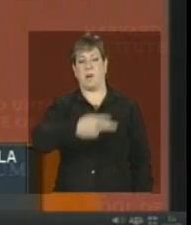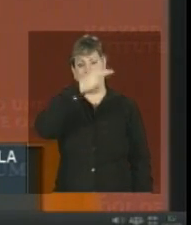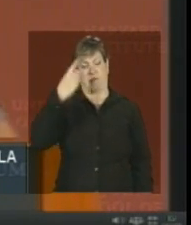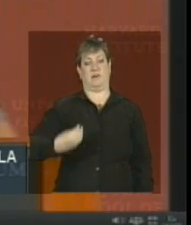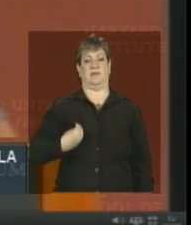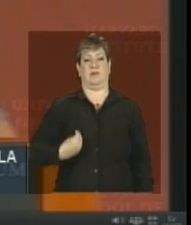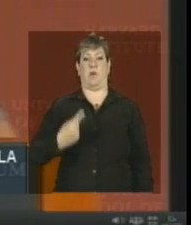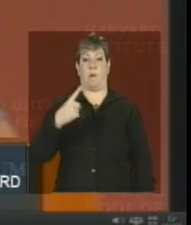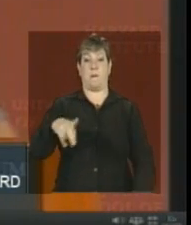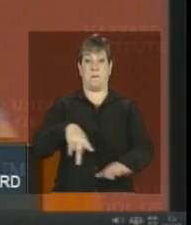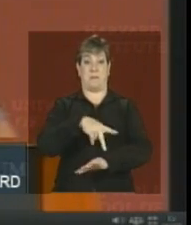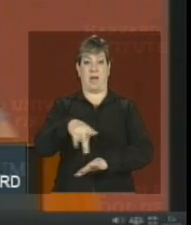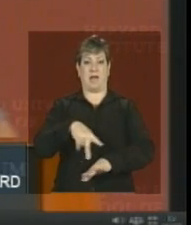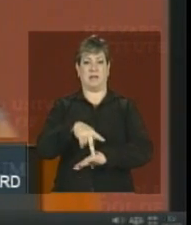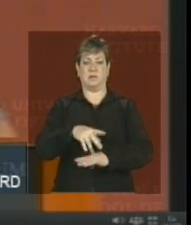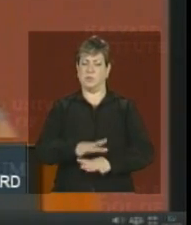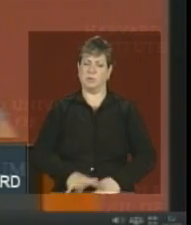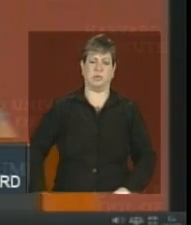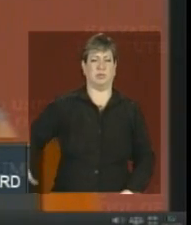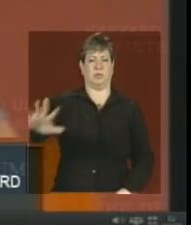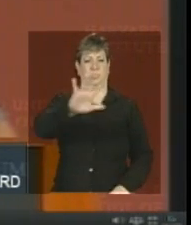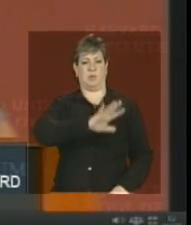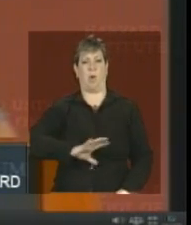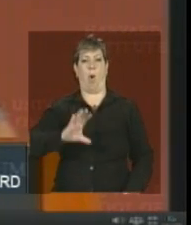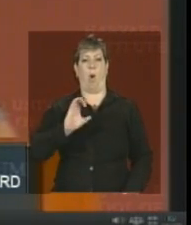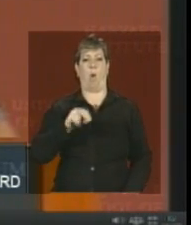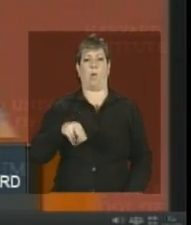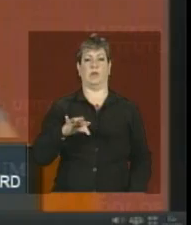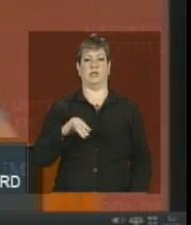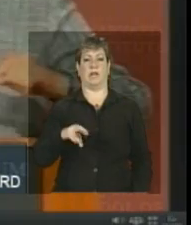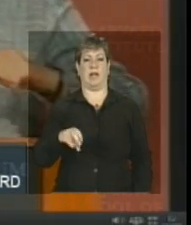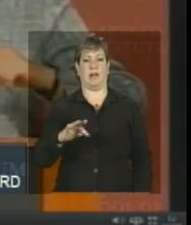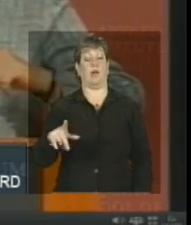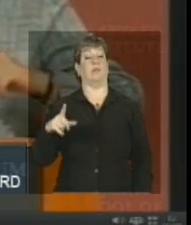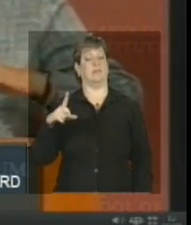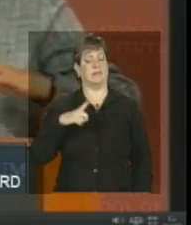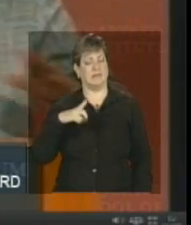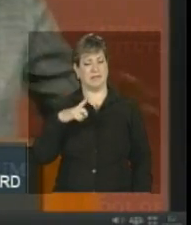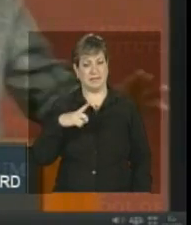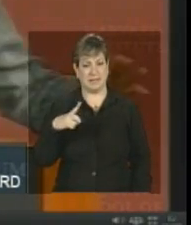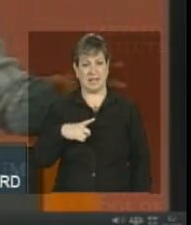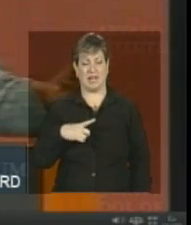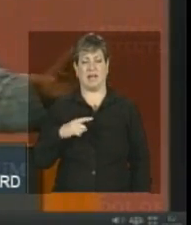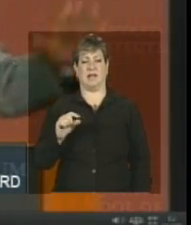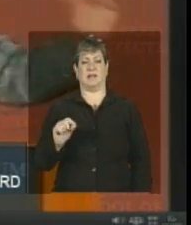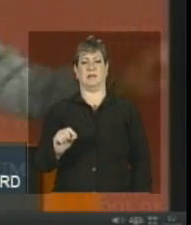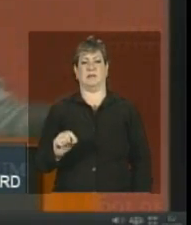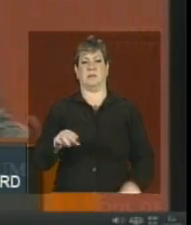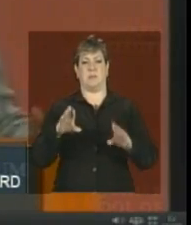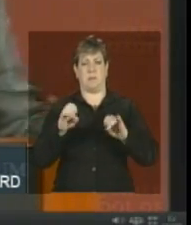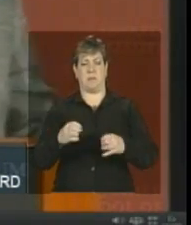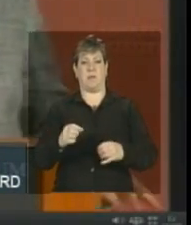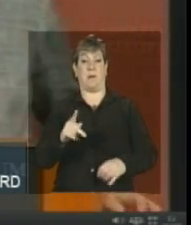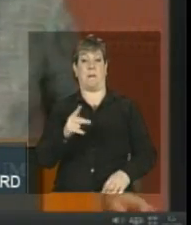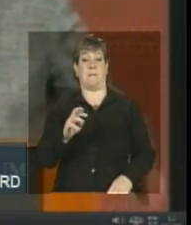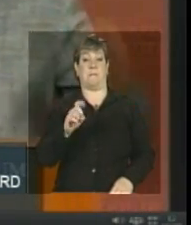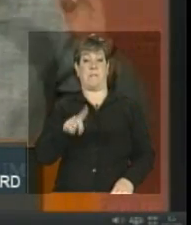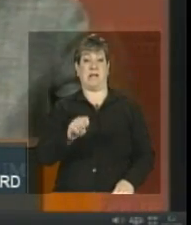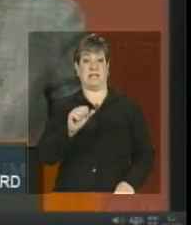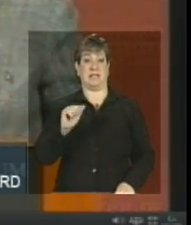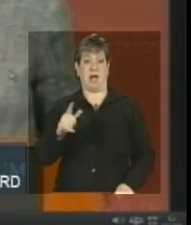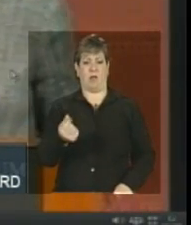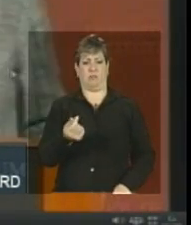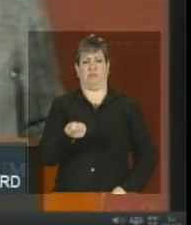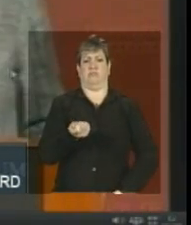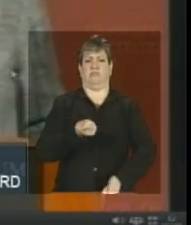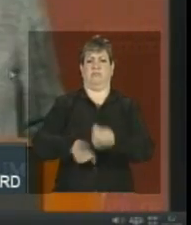ser um país continental, que tem uma riqueza inequívoca no pré-sal, que tem